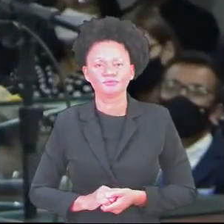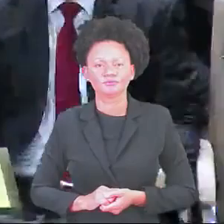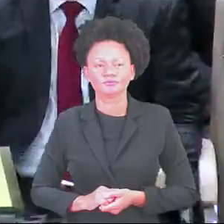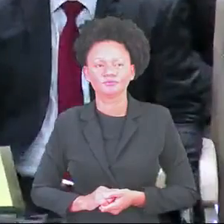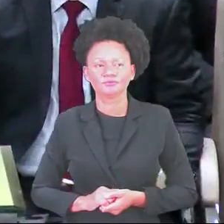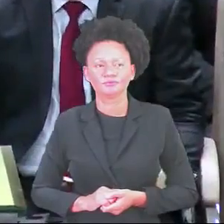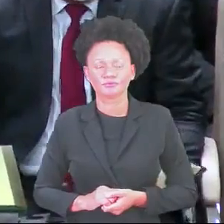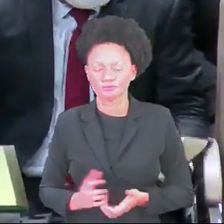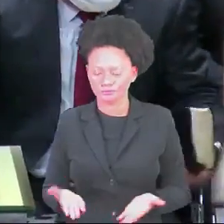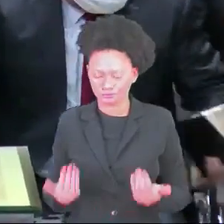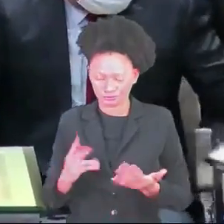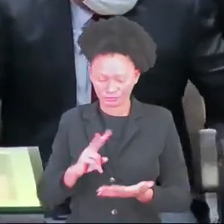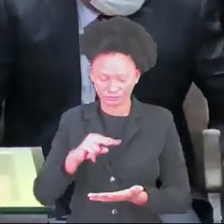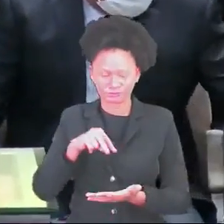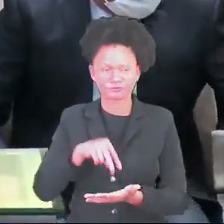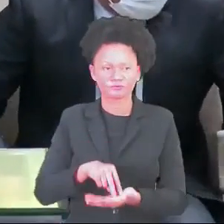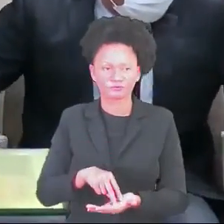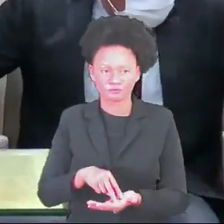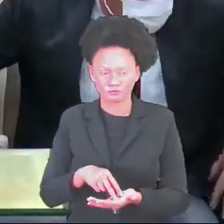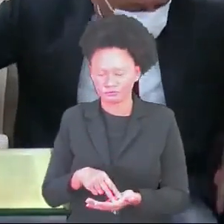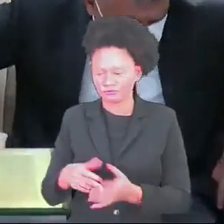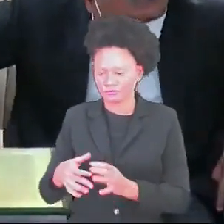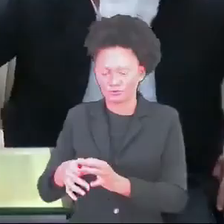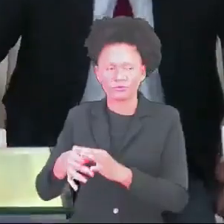pé? Coloque de pé, por favor, com autorização